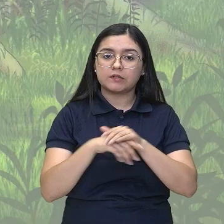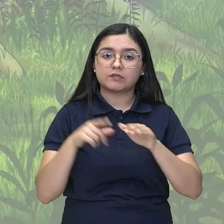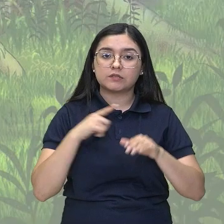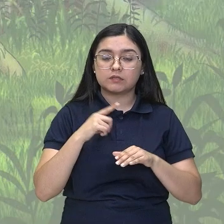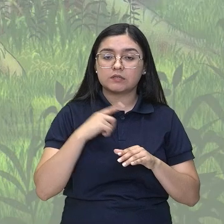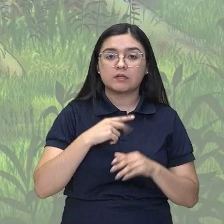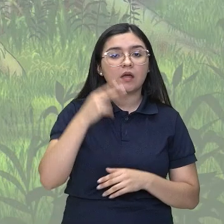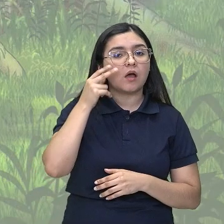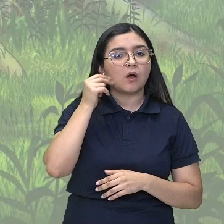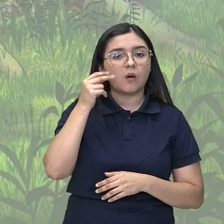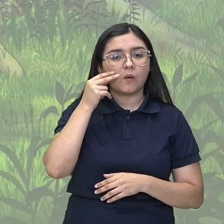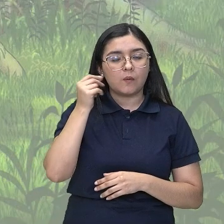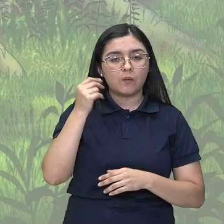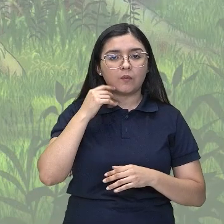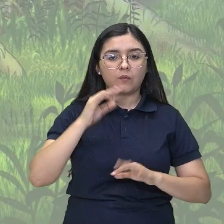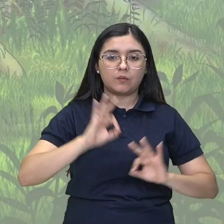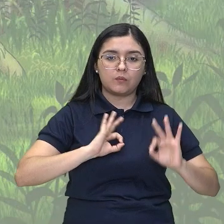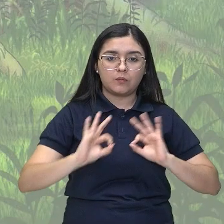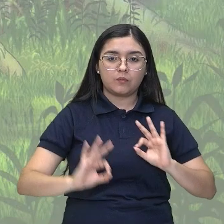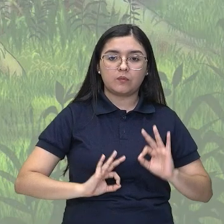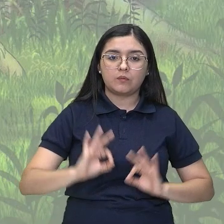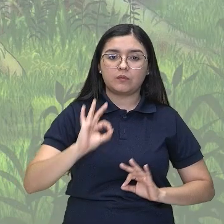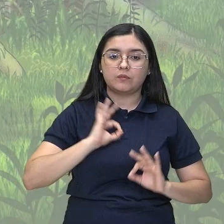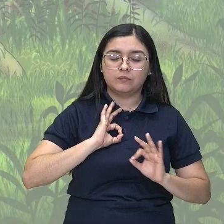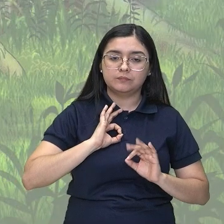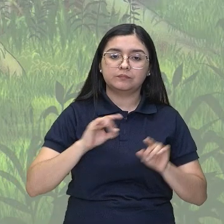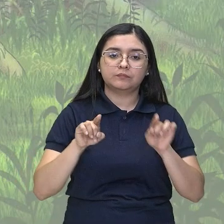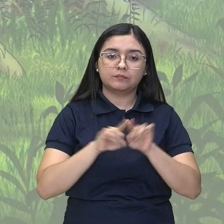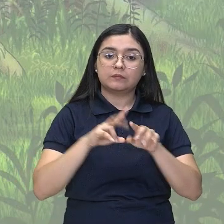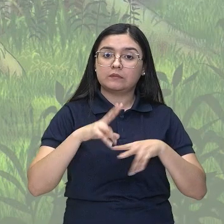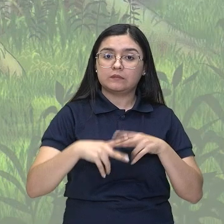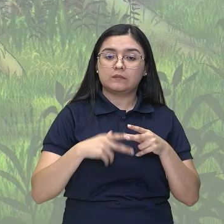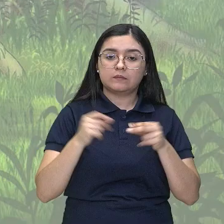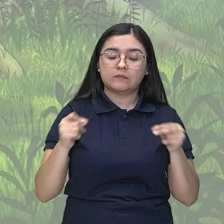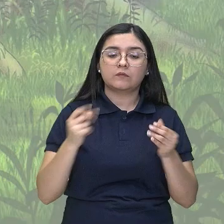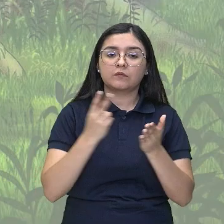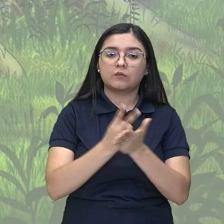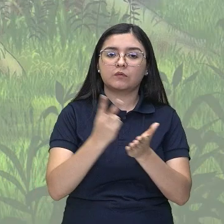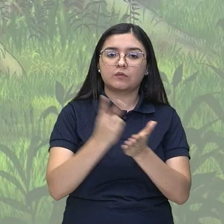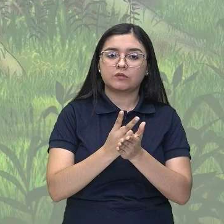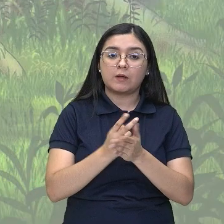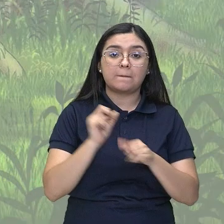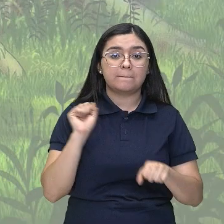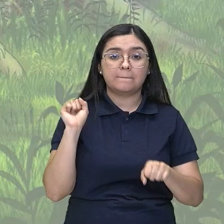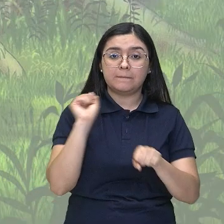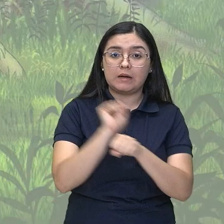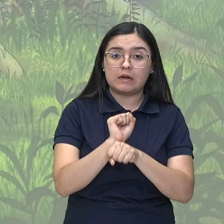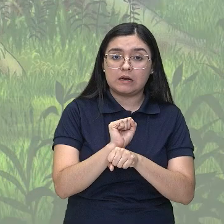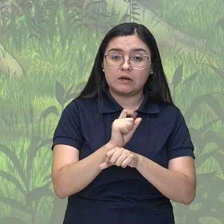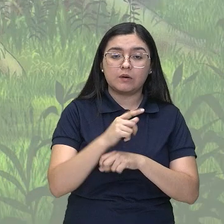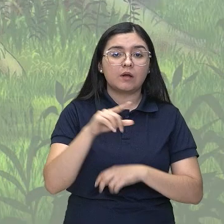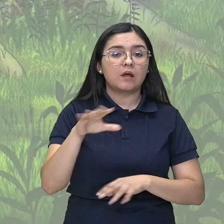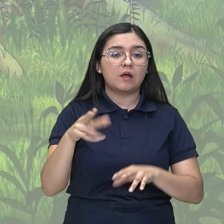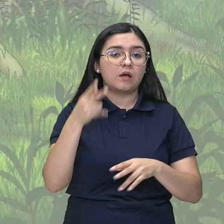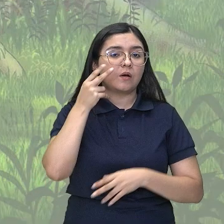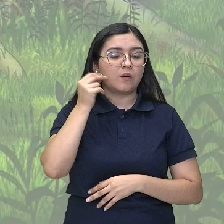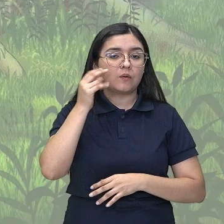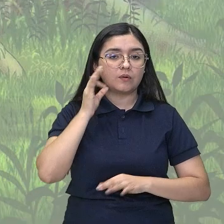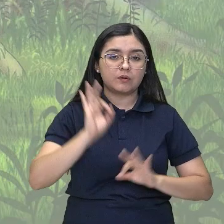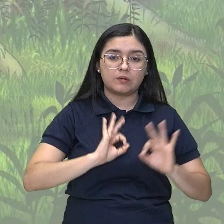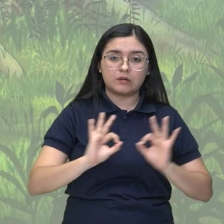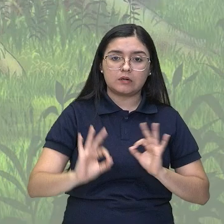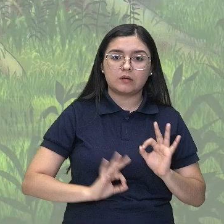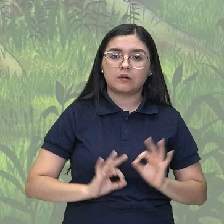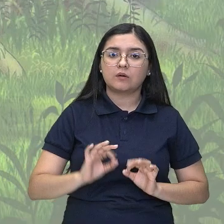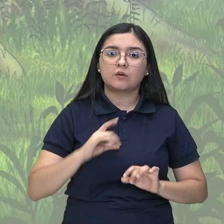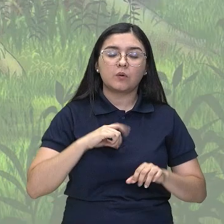onça e o corpo inclinado sobre a forquilha, mantinha assim imóvel a fera, que a pouco corria a